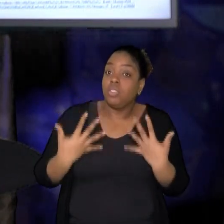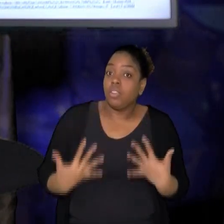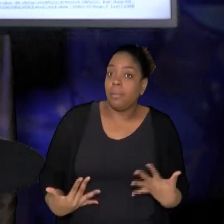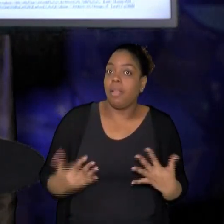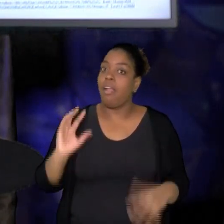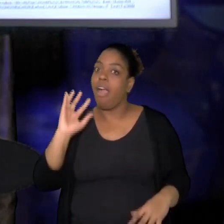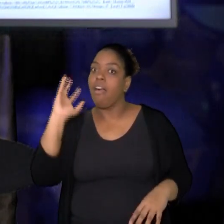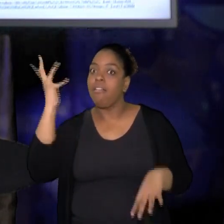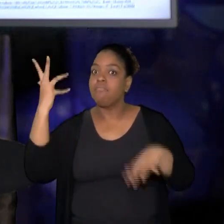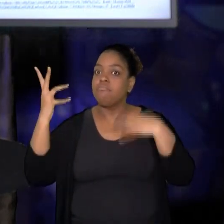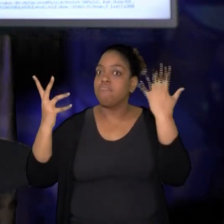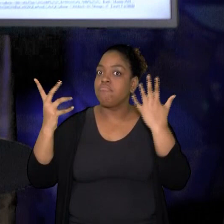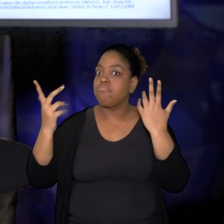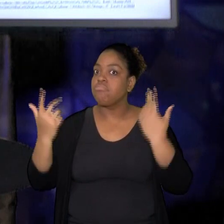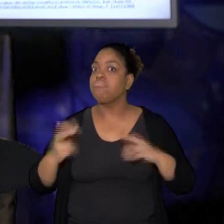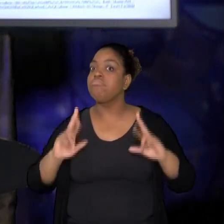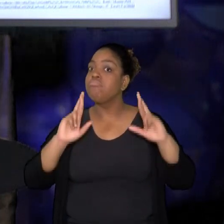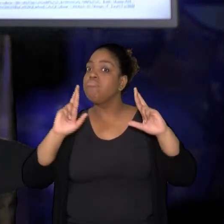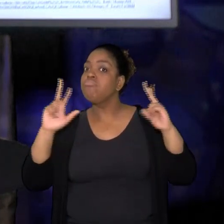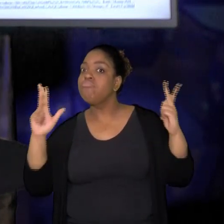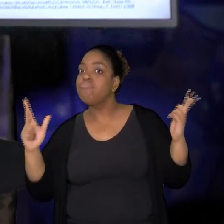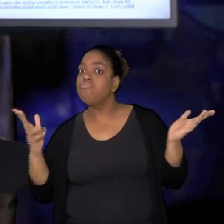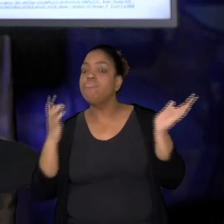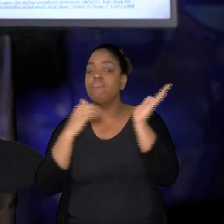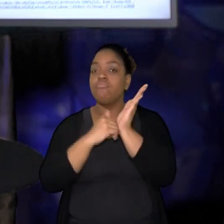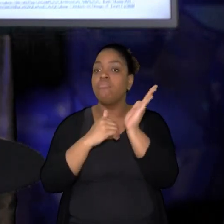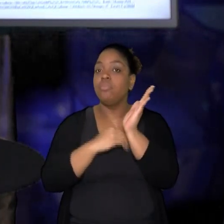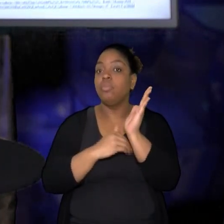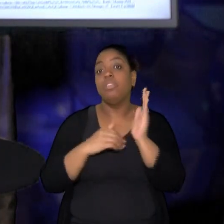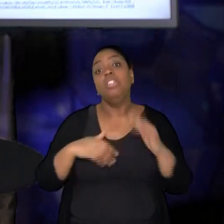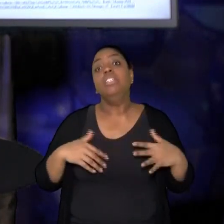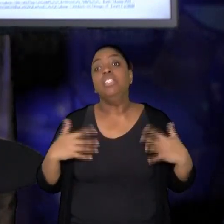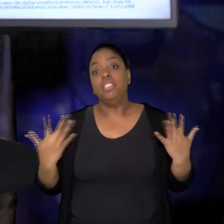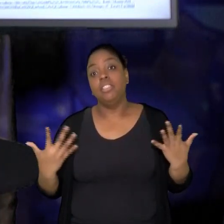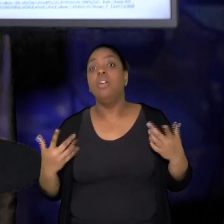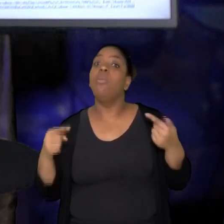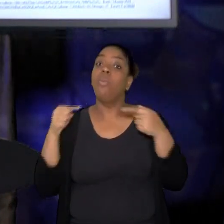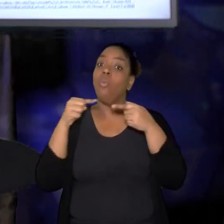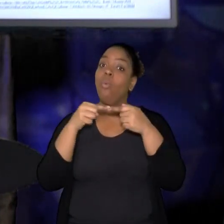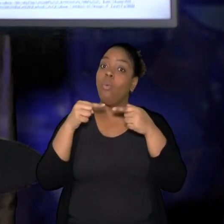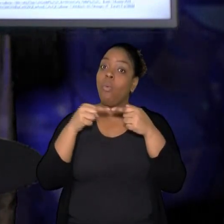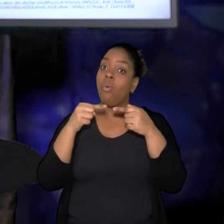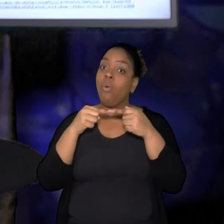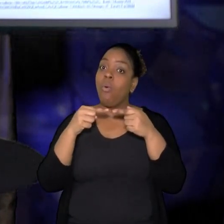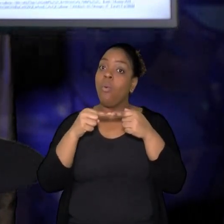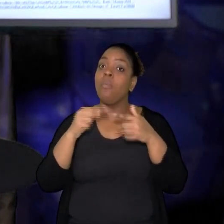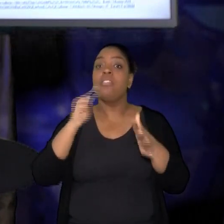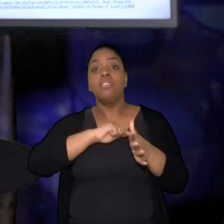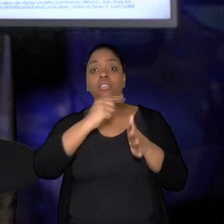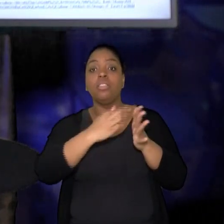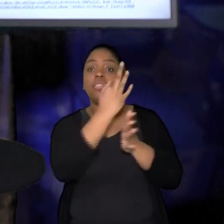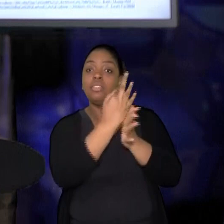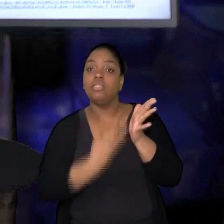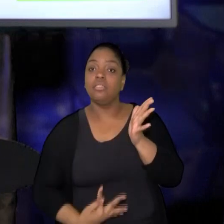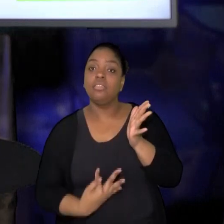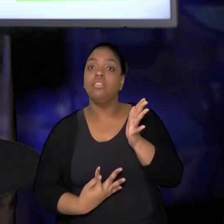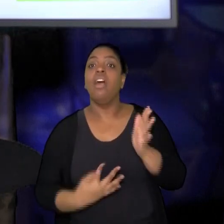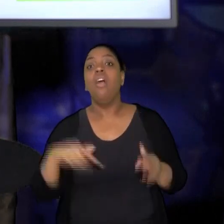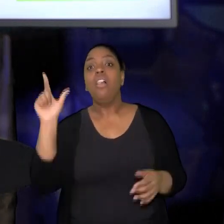sobrenaturais que ocorrem na floresta. Por isso, se encaixa dentro do gênero textual